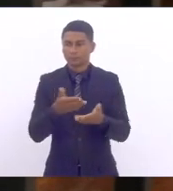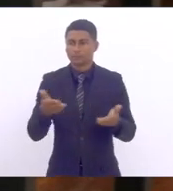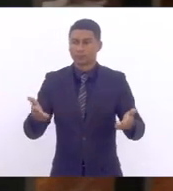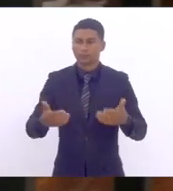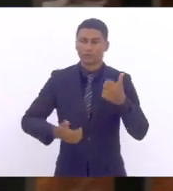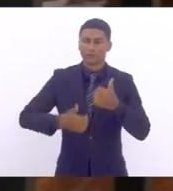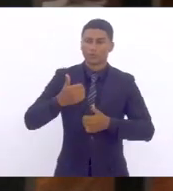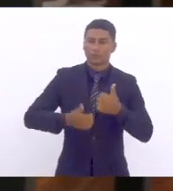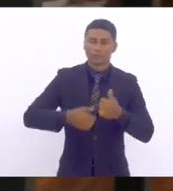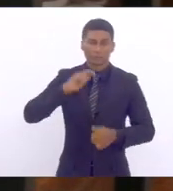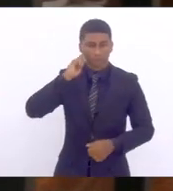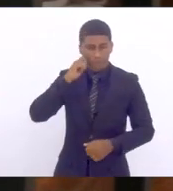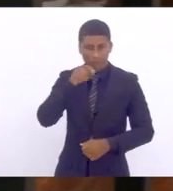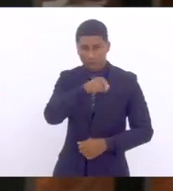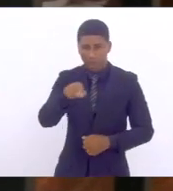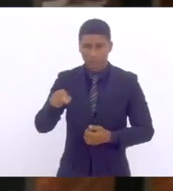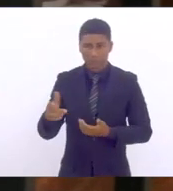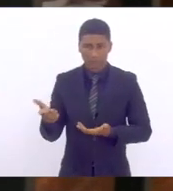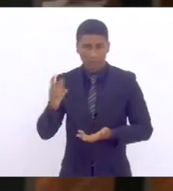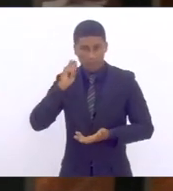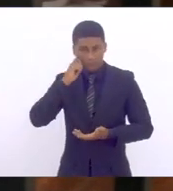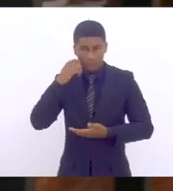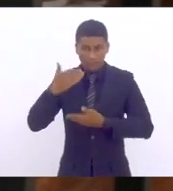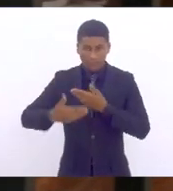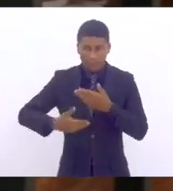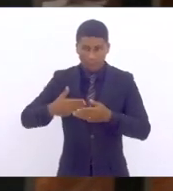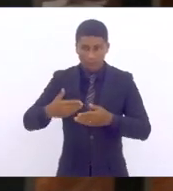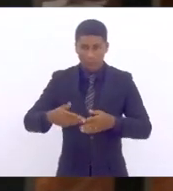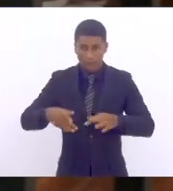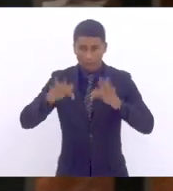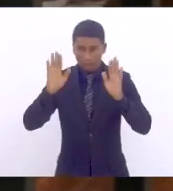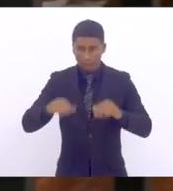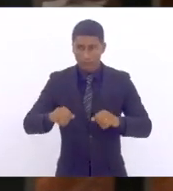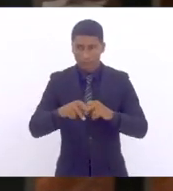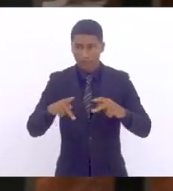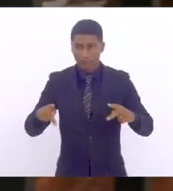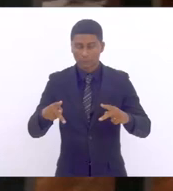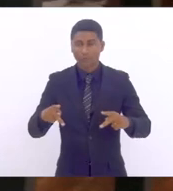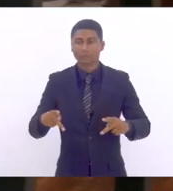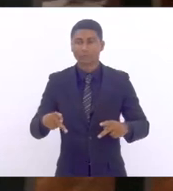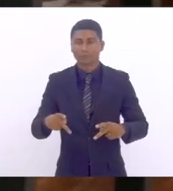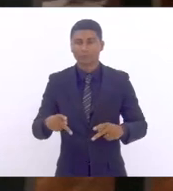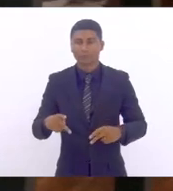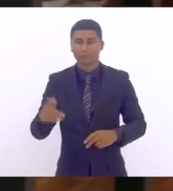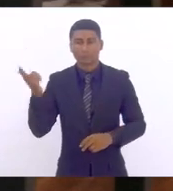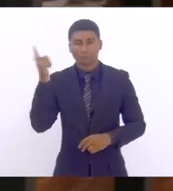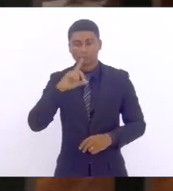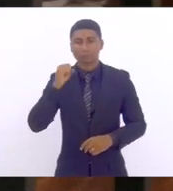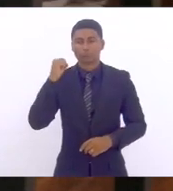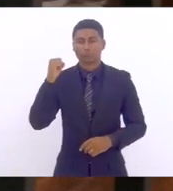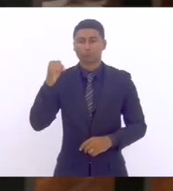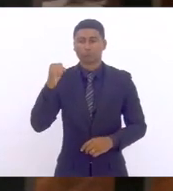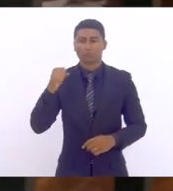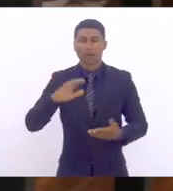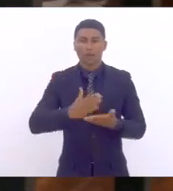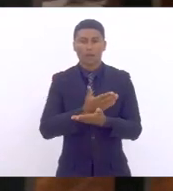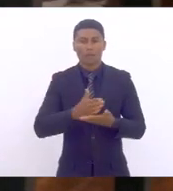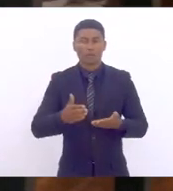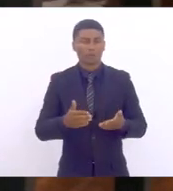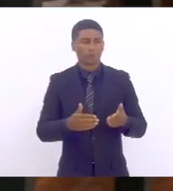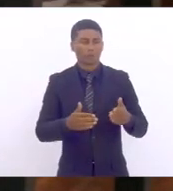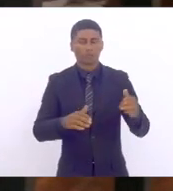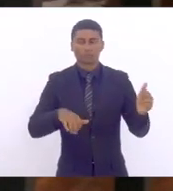negros, quando se aposentam, se tornam heróis. Alguns brancos se tornam técnicos. Então, a gente